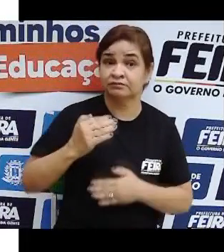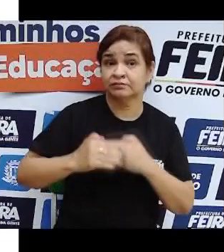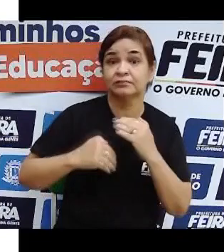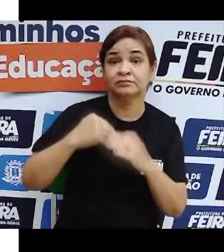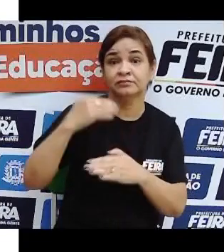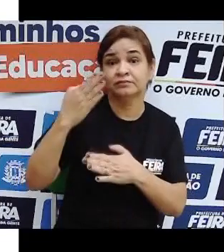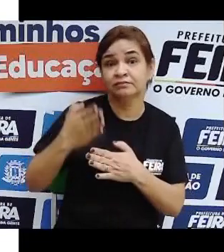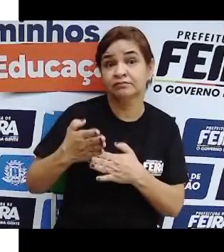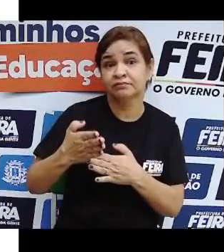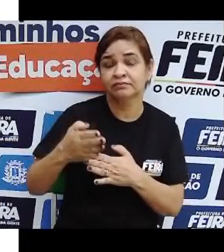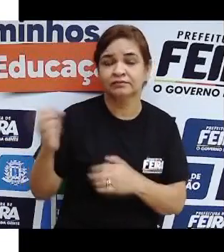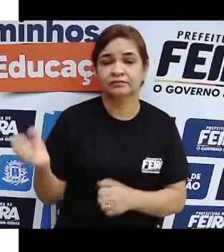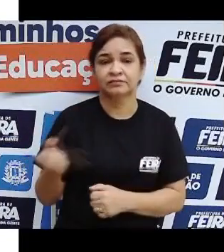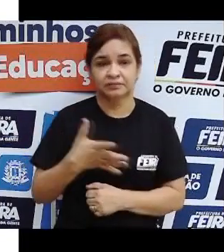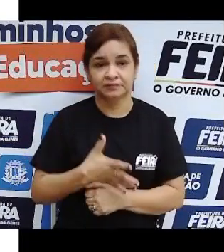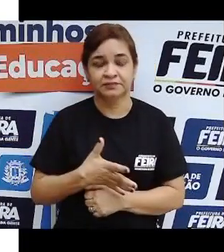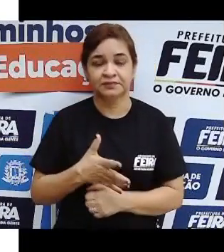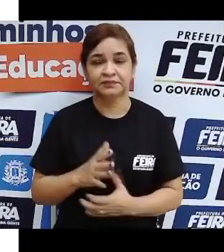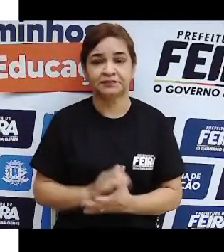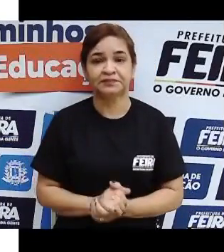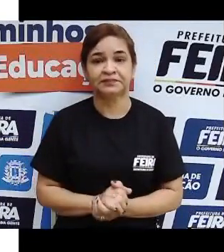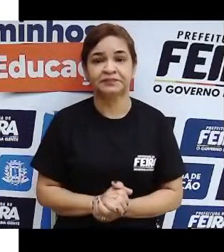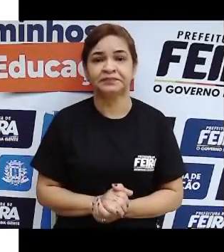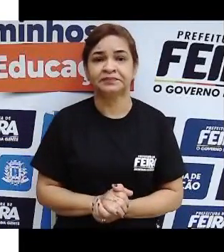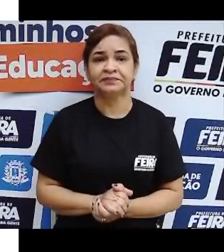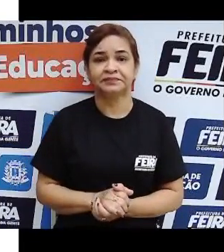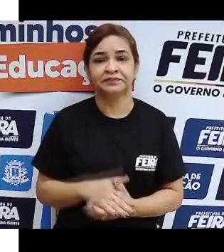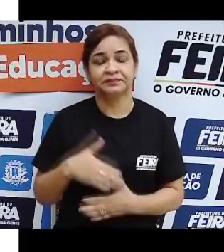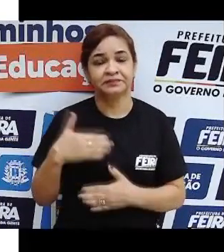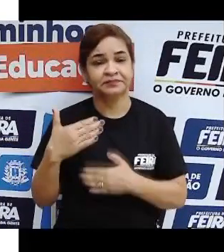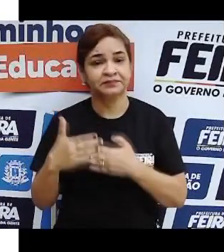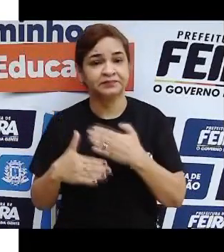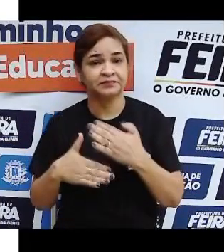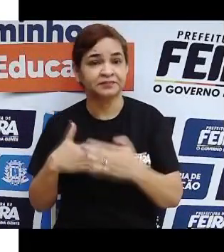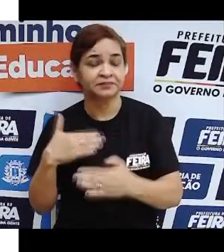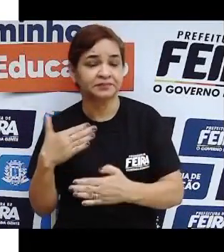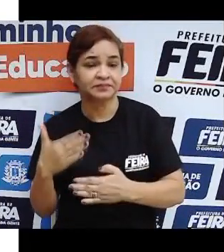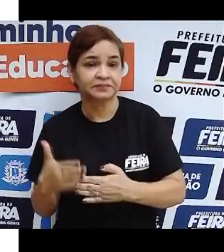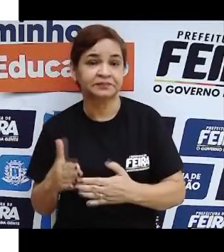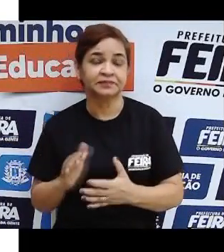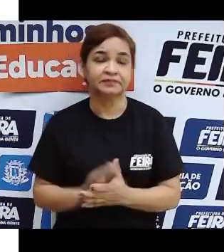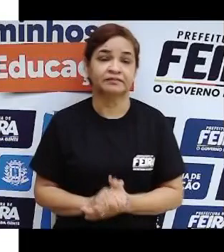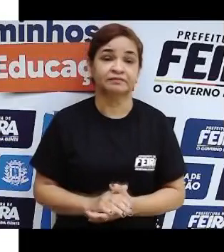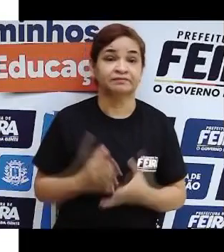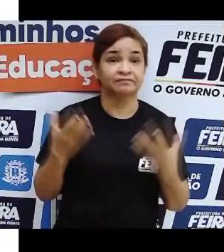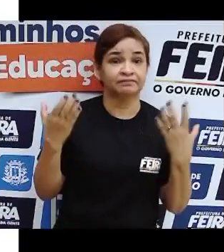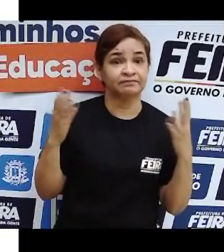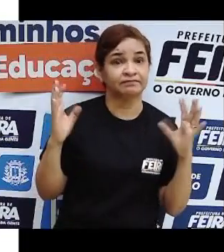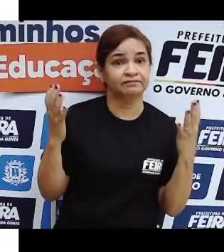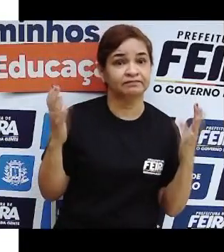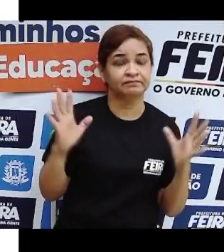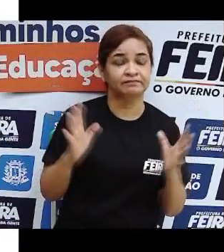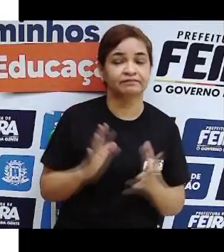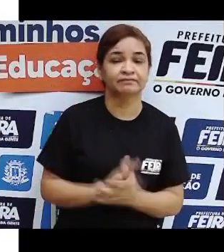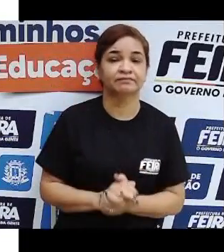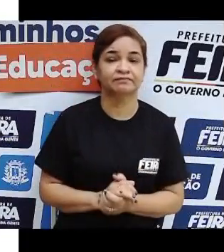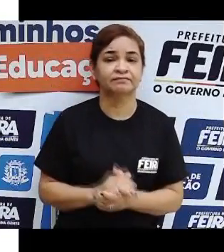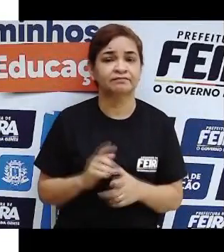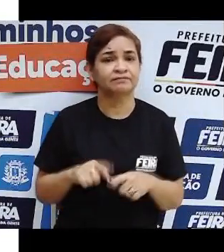se reconstruindo, né? Então, ela ultimamente agora está bem reconstruída, entendeu? Com